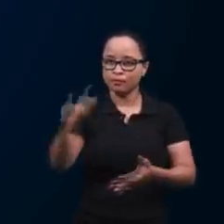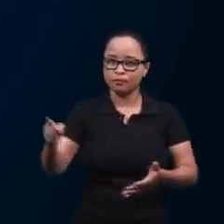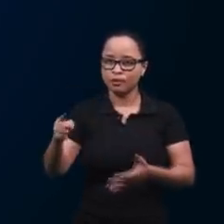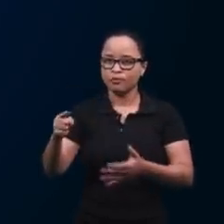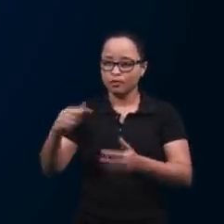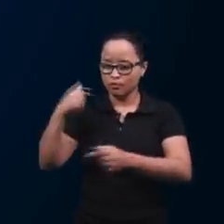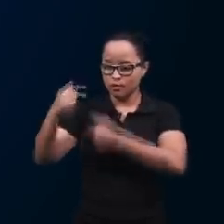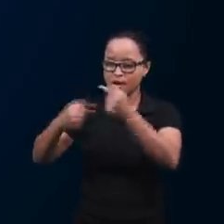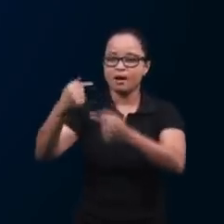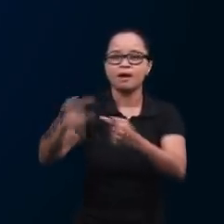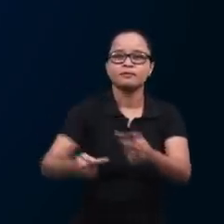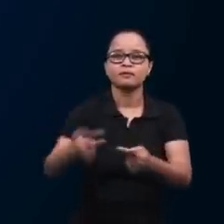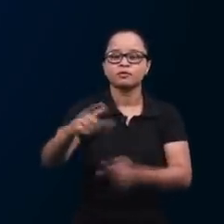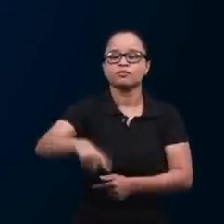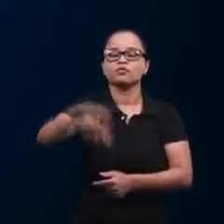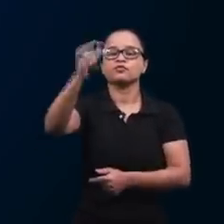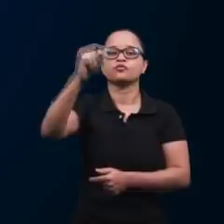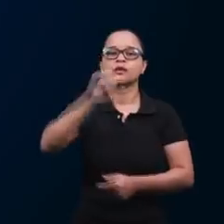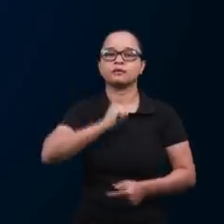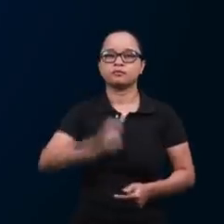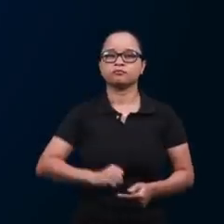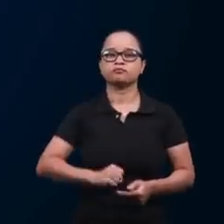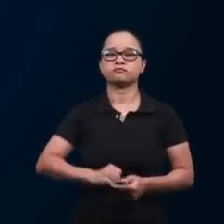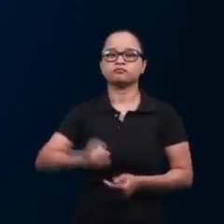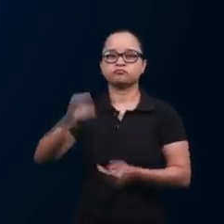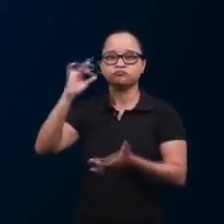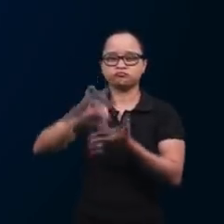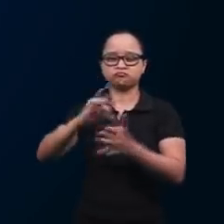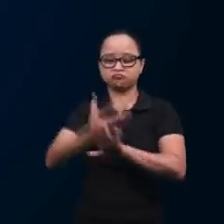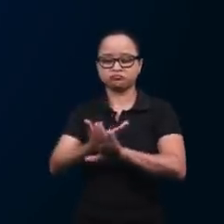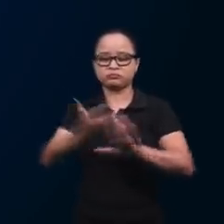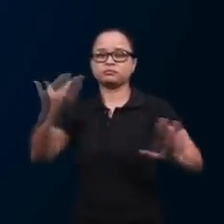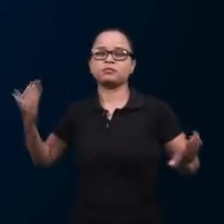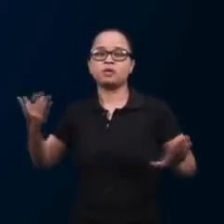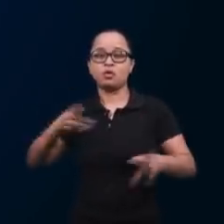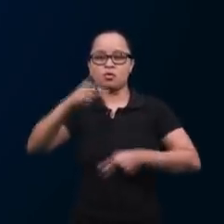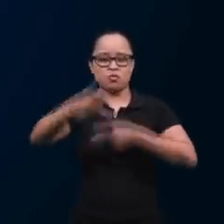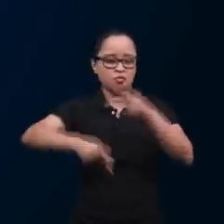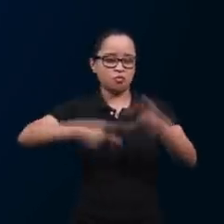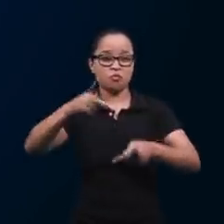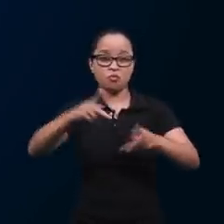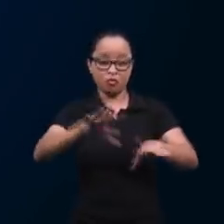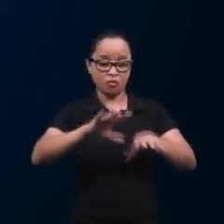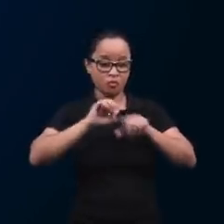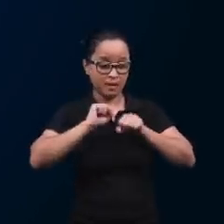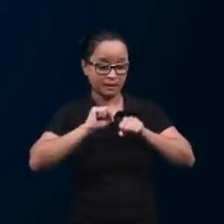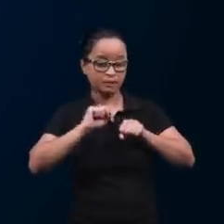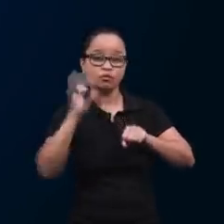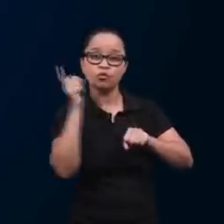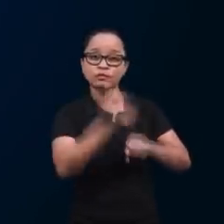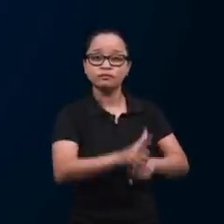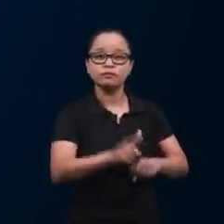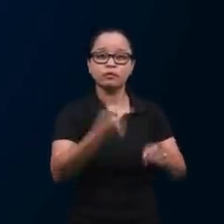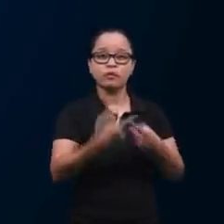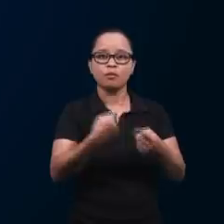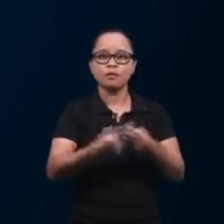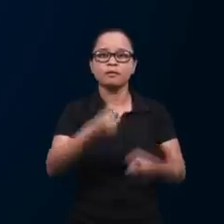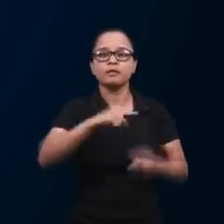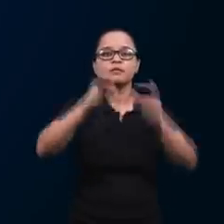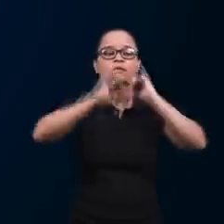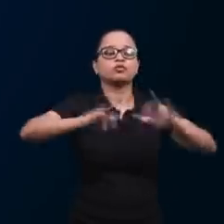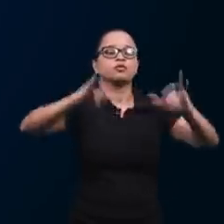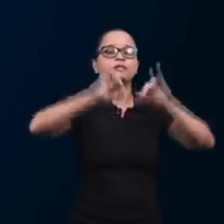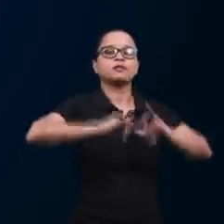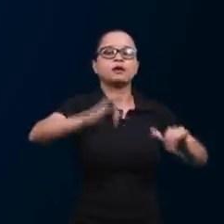vós sois a geração eleita o sacerdócio real a Nação santa o Povo Adquirido para que anuncieis as virtudes daquele